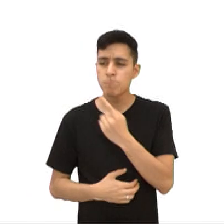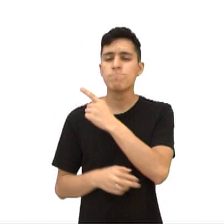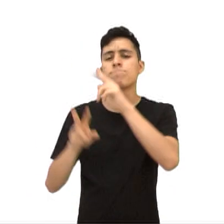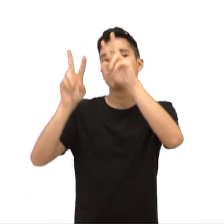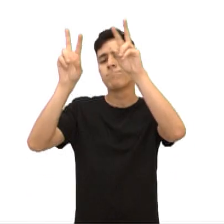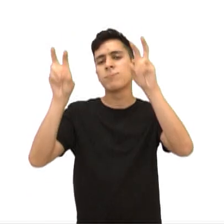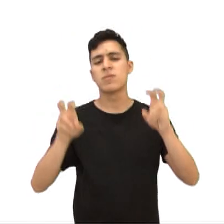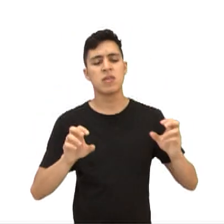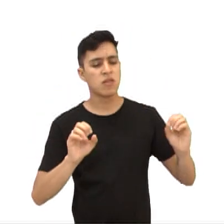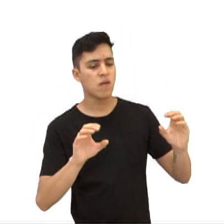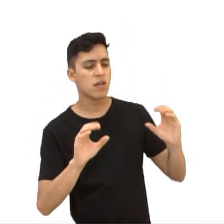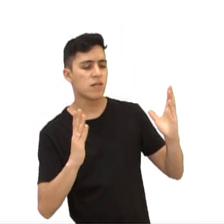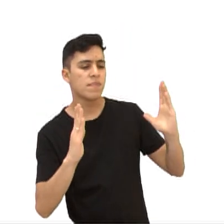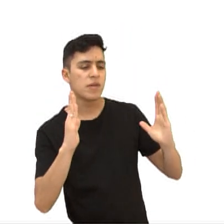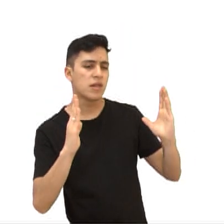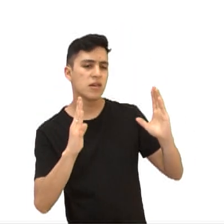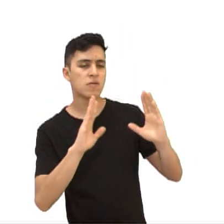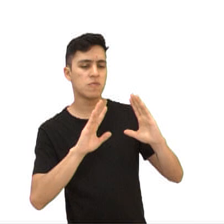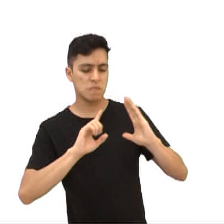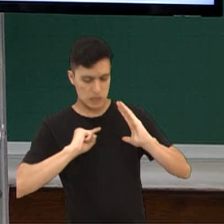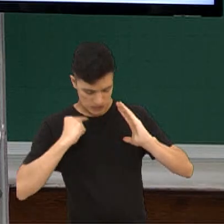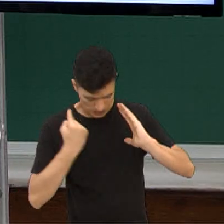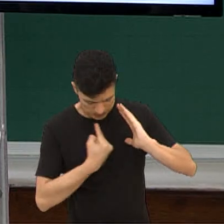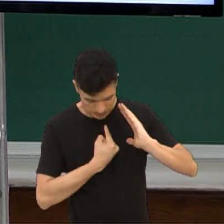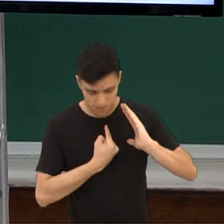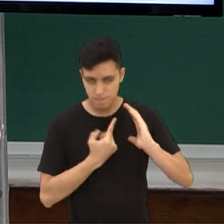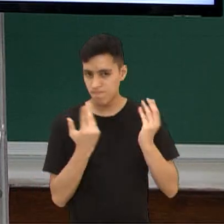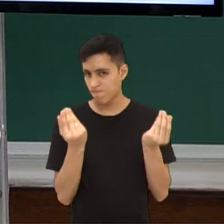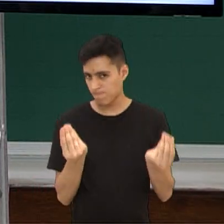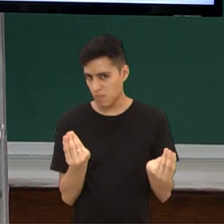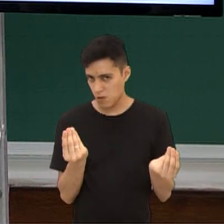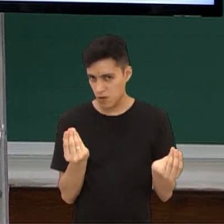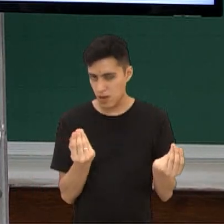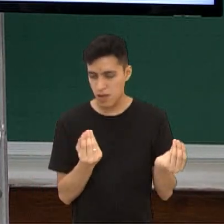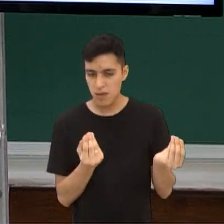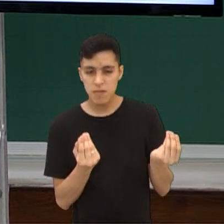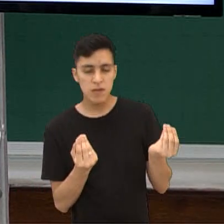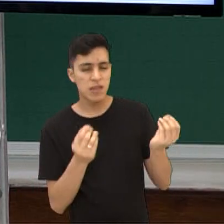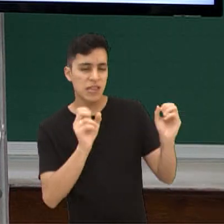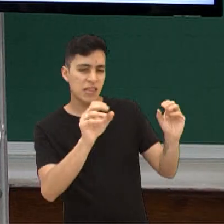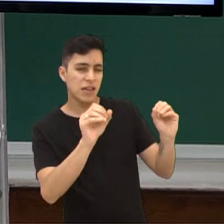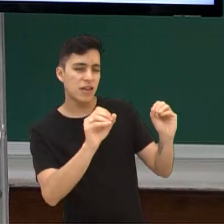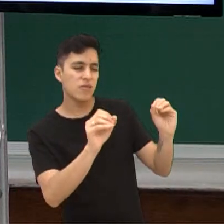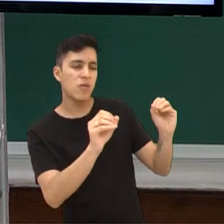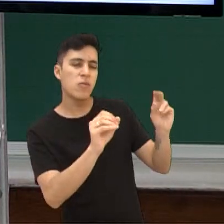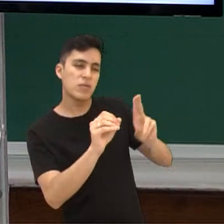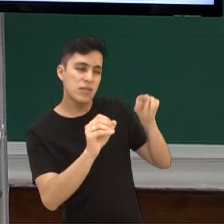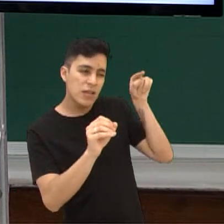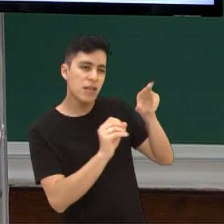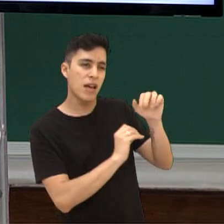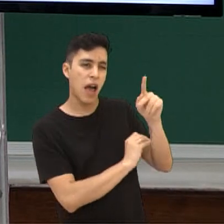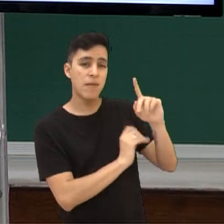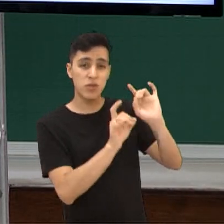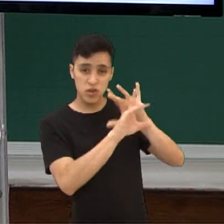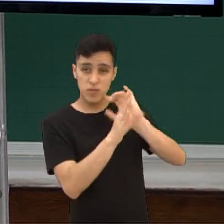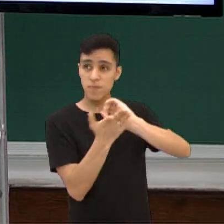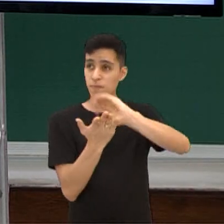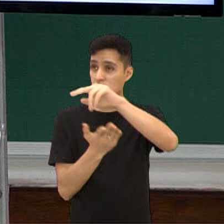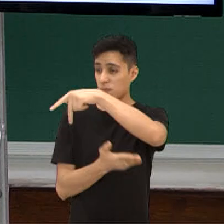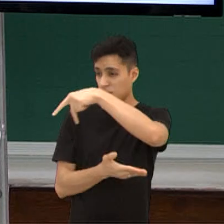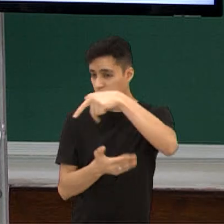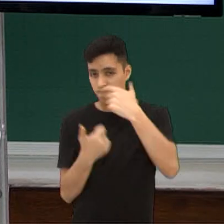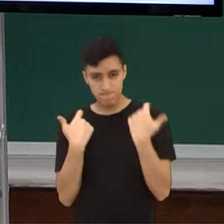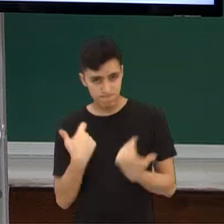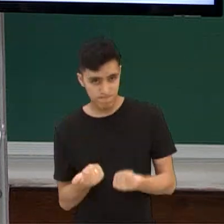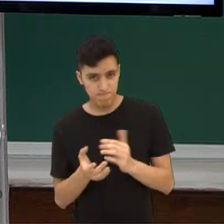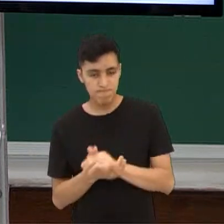educação nesse período de isolamento social. Educamos através do rap. Em seguida, envie ao seu professor,